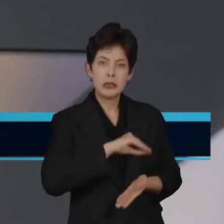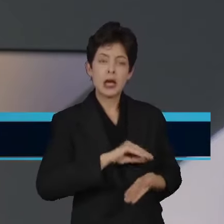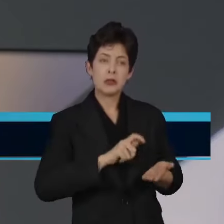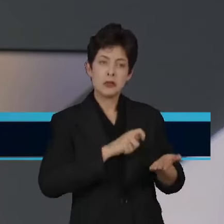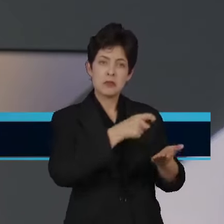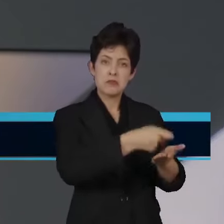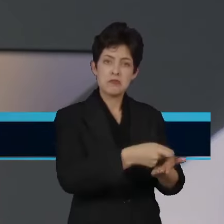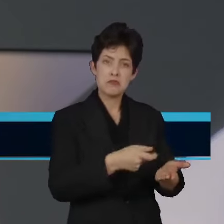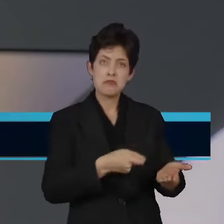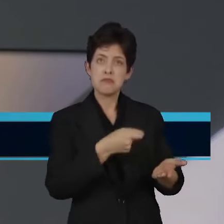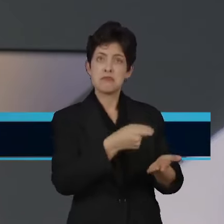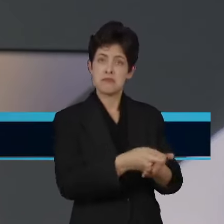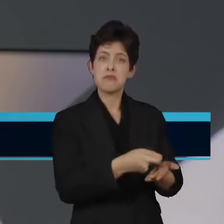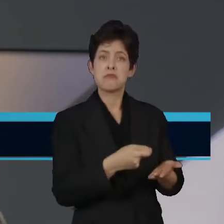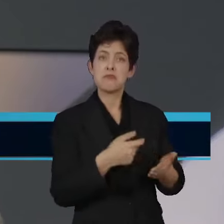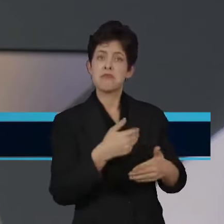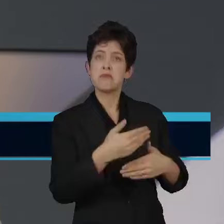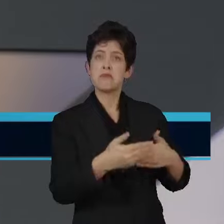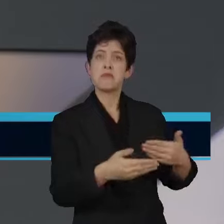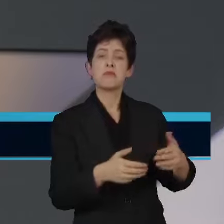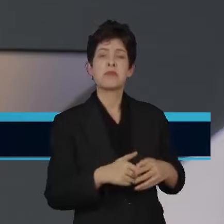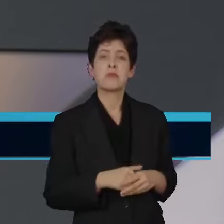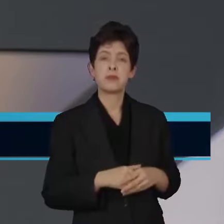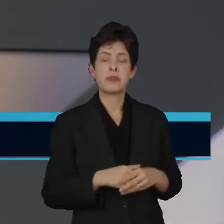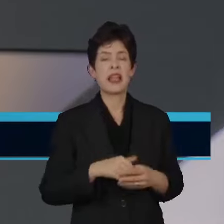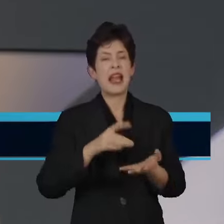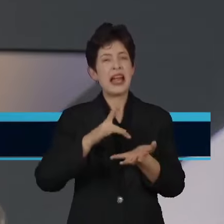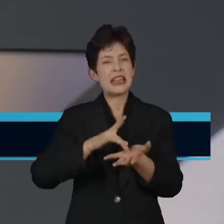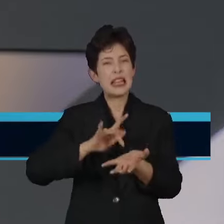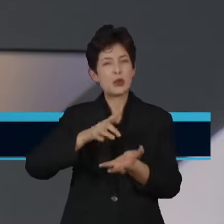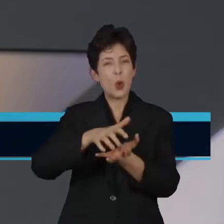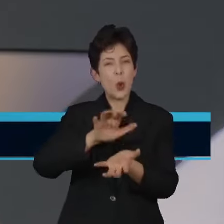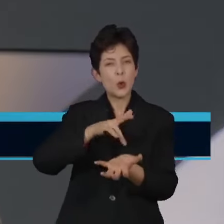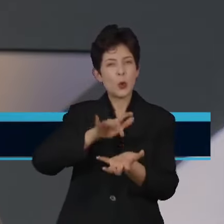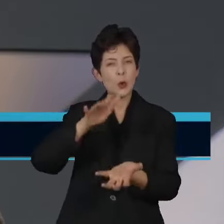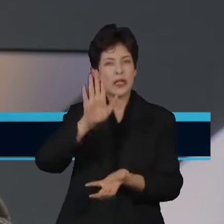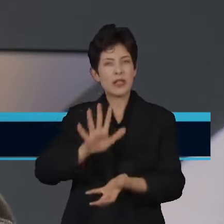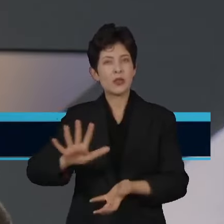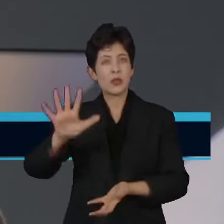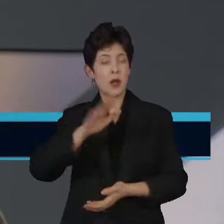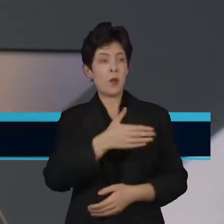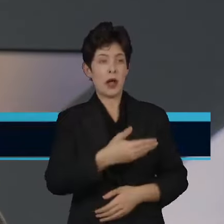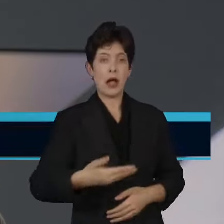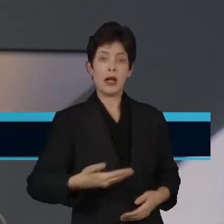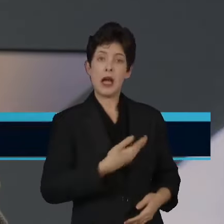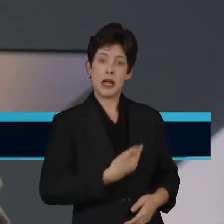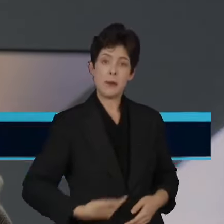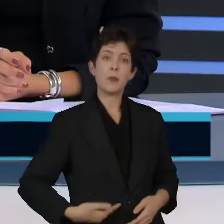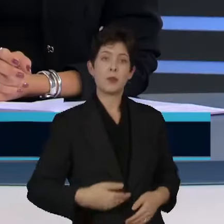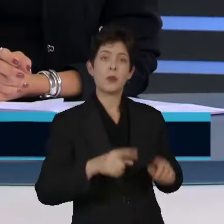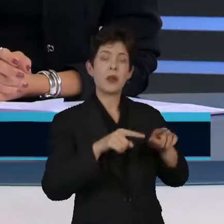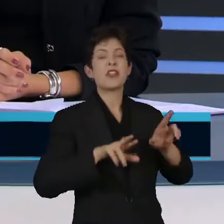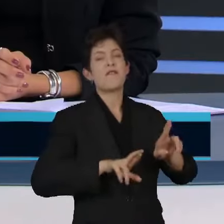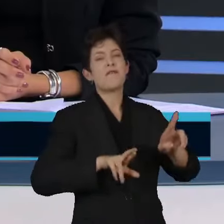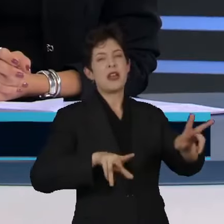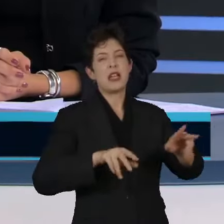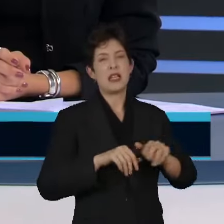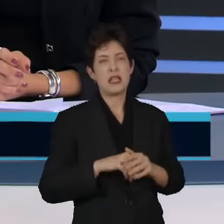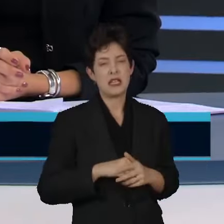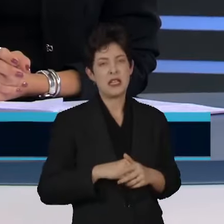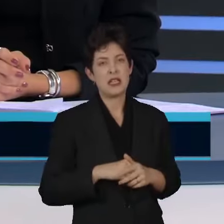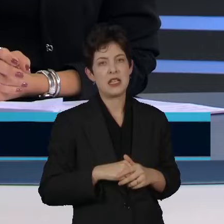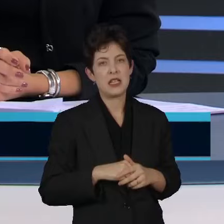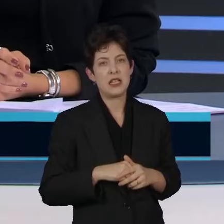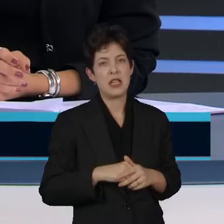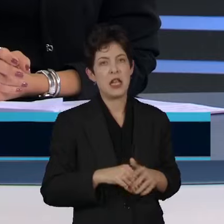pago, relativamente à capacidade do Tesouro Nacional. O servidor público é uma categoria muito particular. Ela não